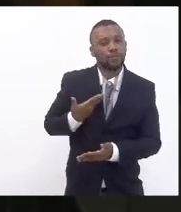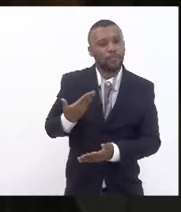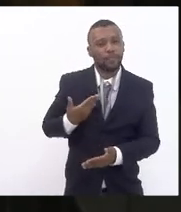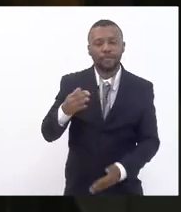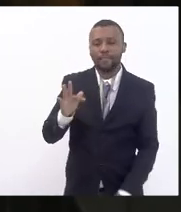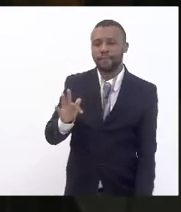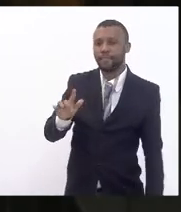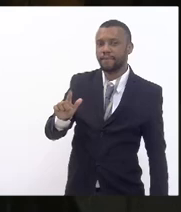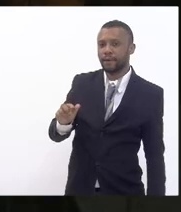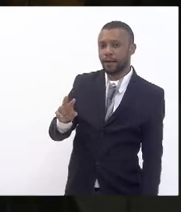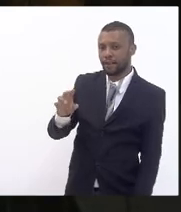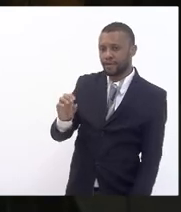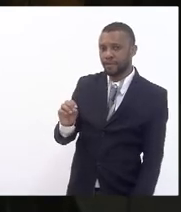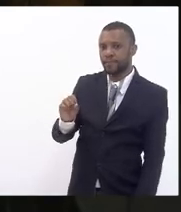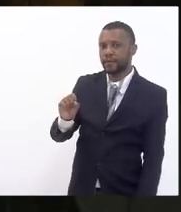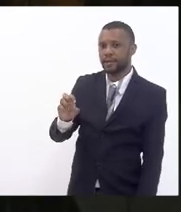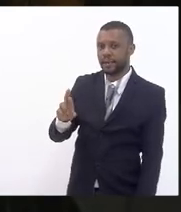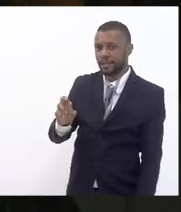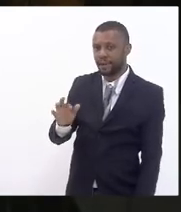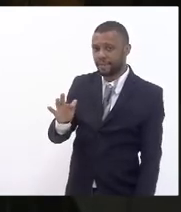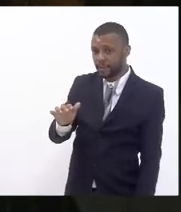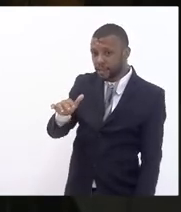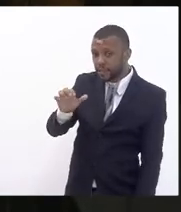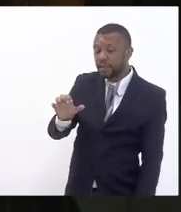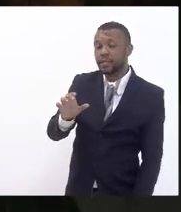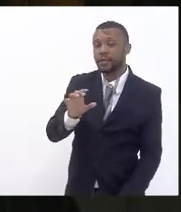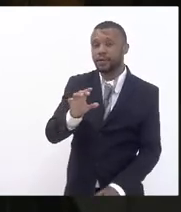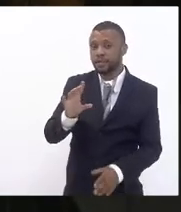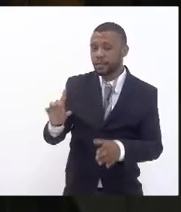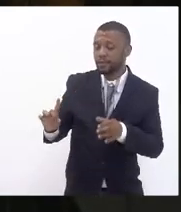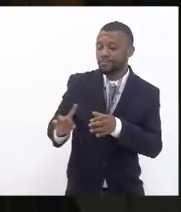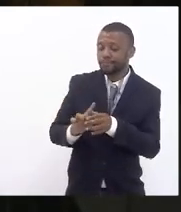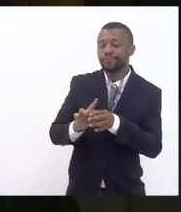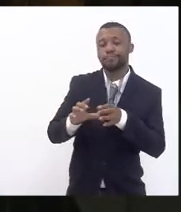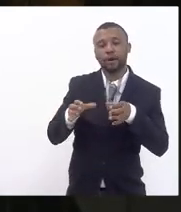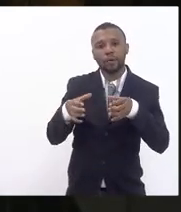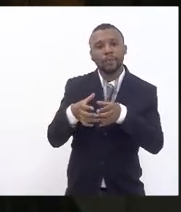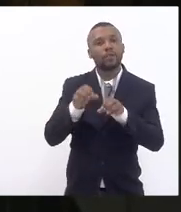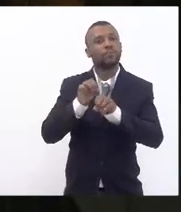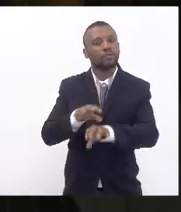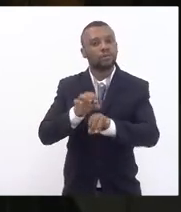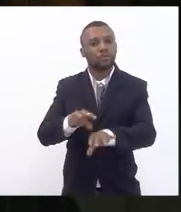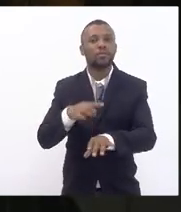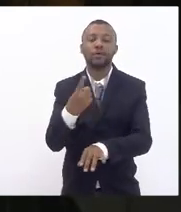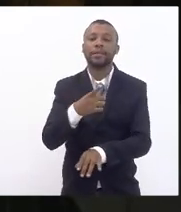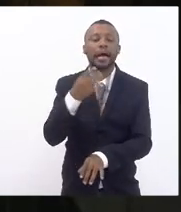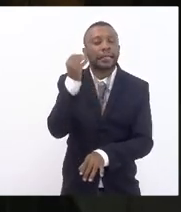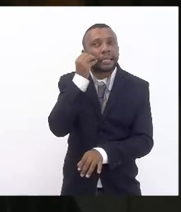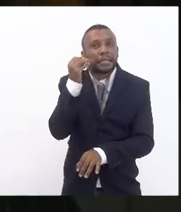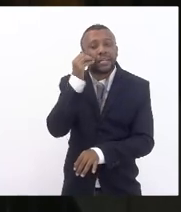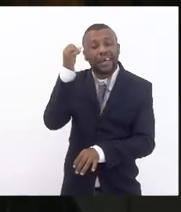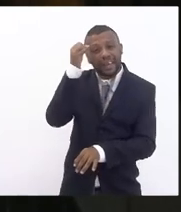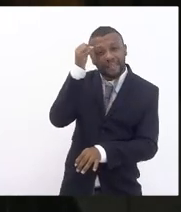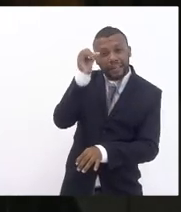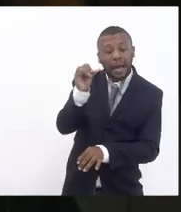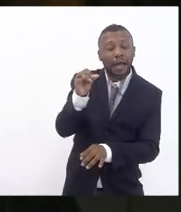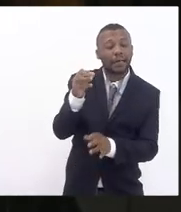Serafini, companheiro da Comissão de Educação que ele preside, nós estamos tentando evitar um impasse,